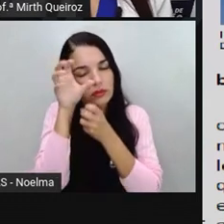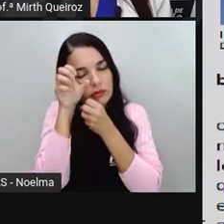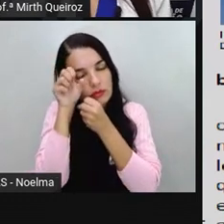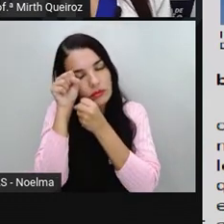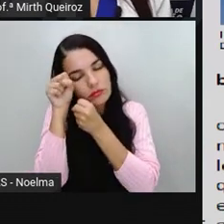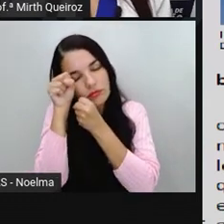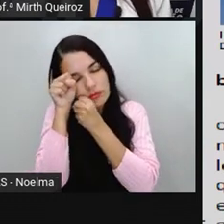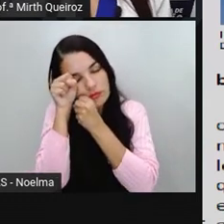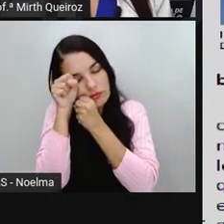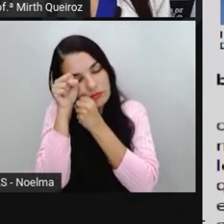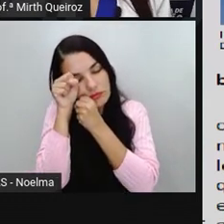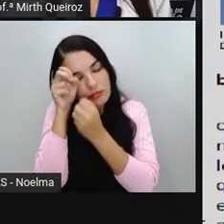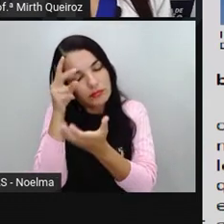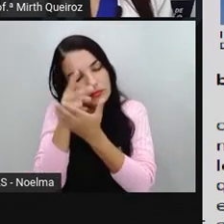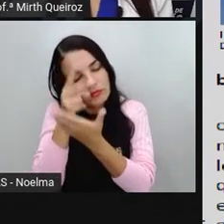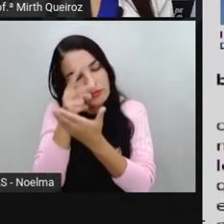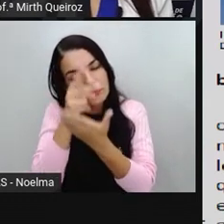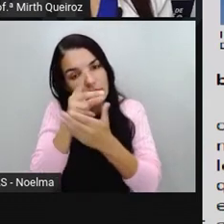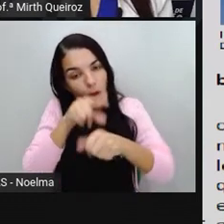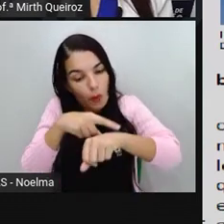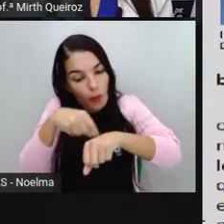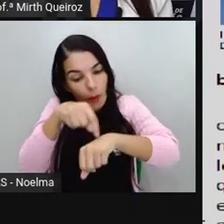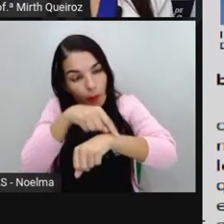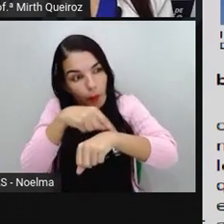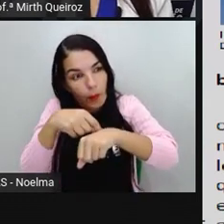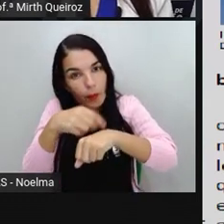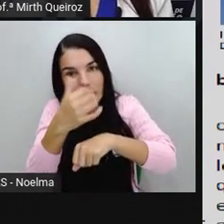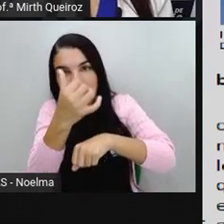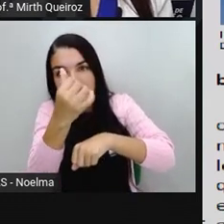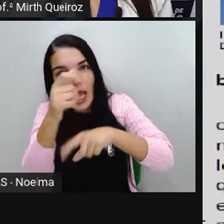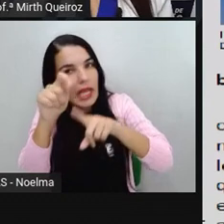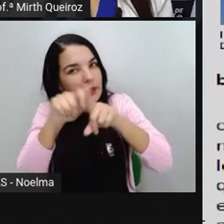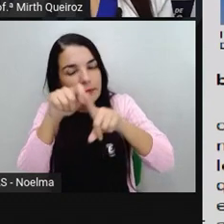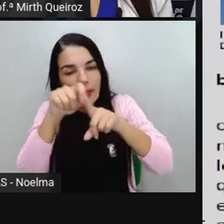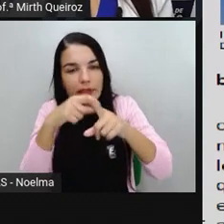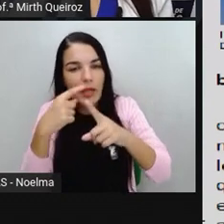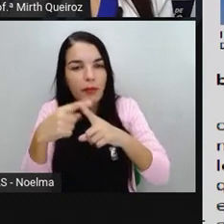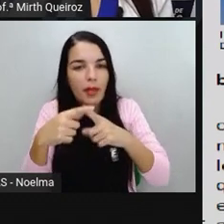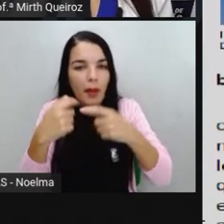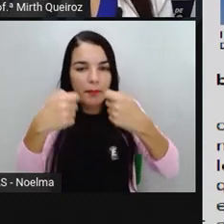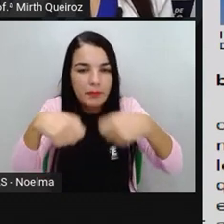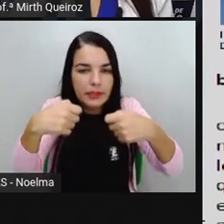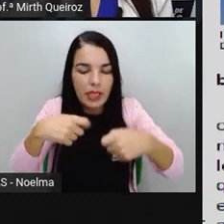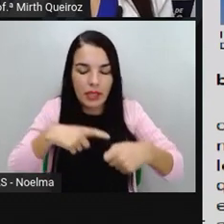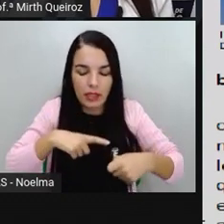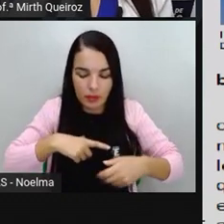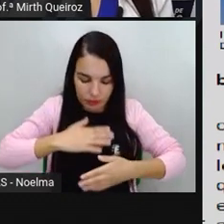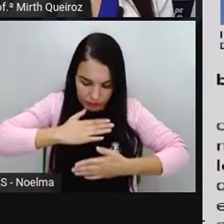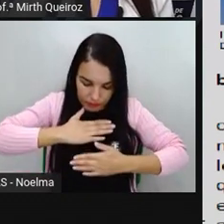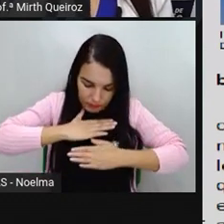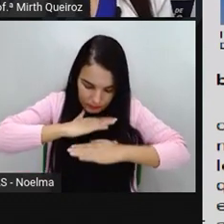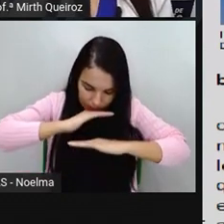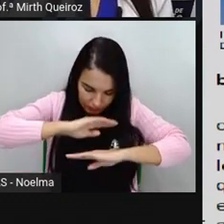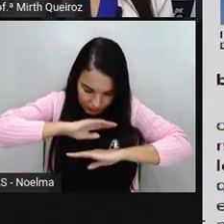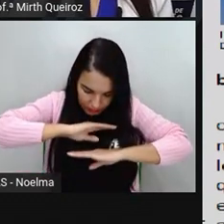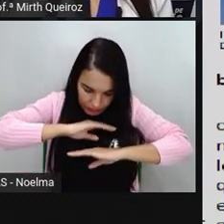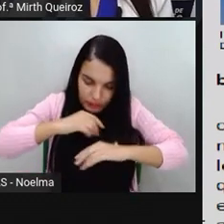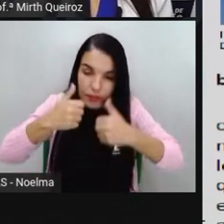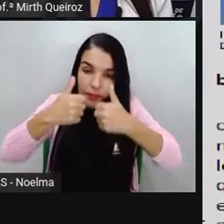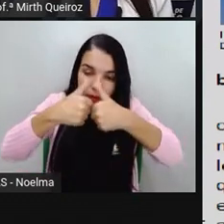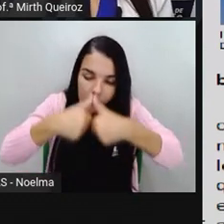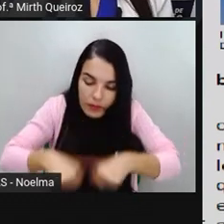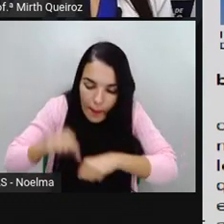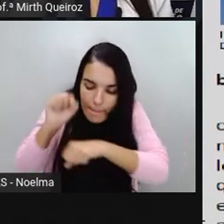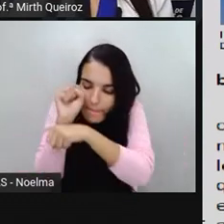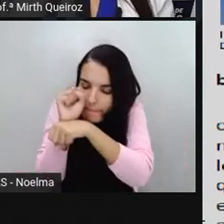da sensibilidade do movimento por causa fisiológica, levando o indivíduo a um estado que as suas funções vitais